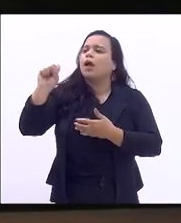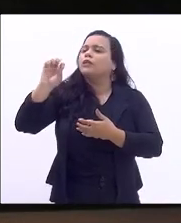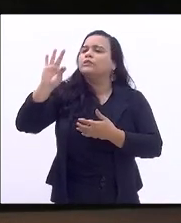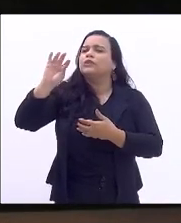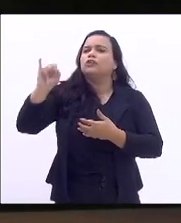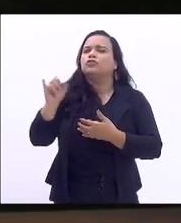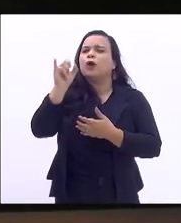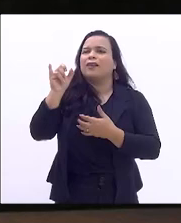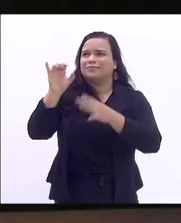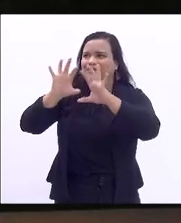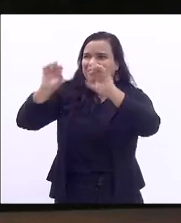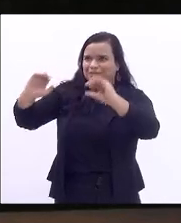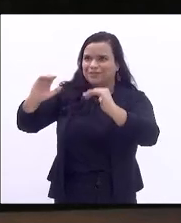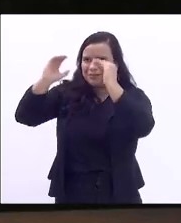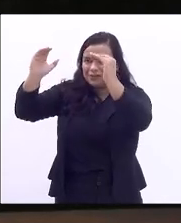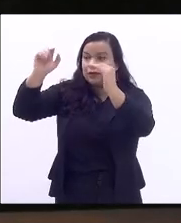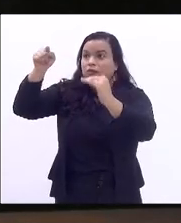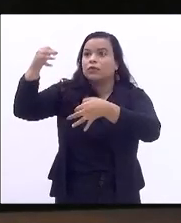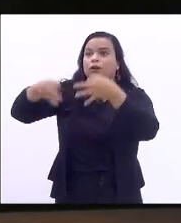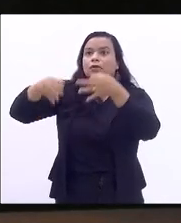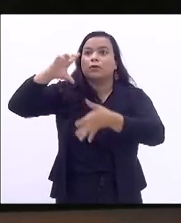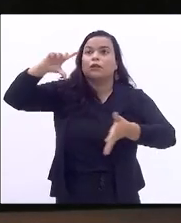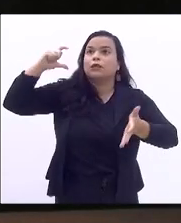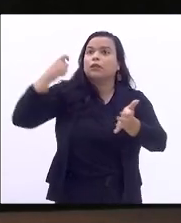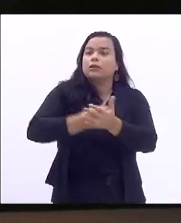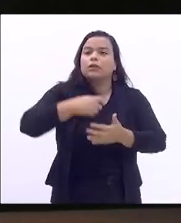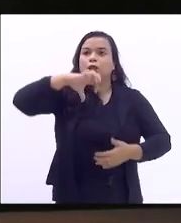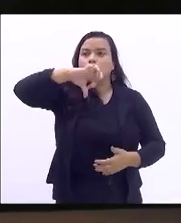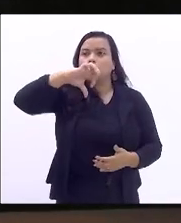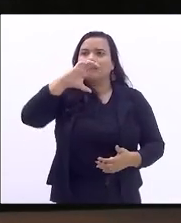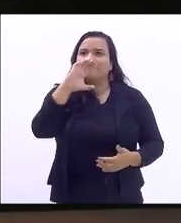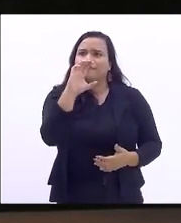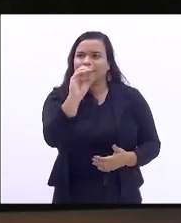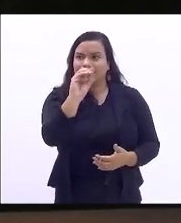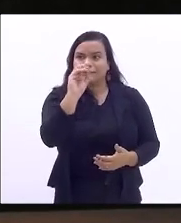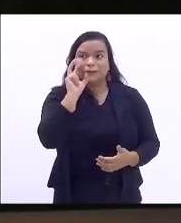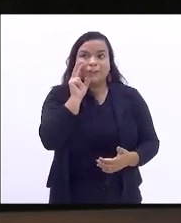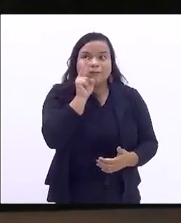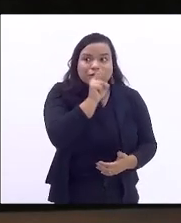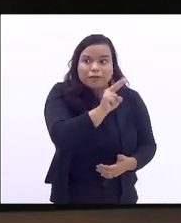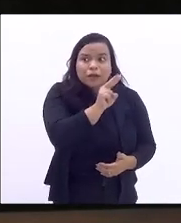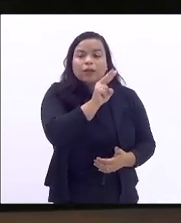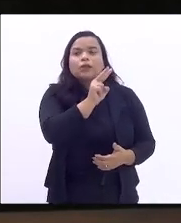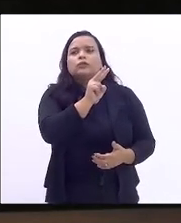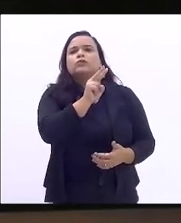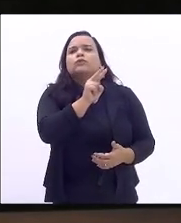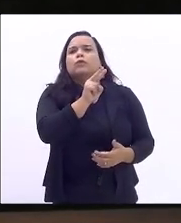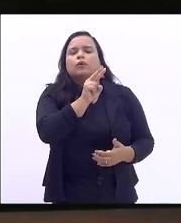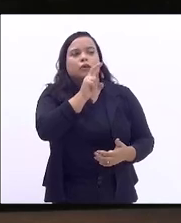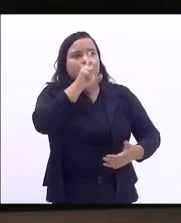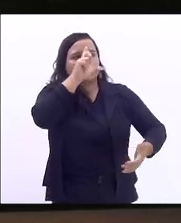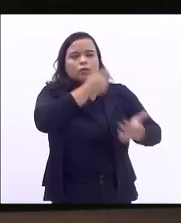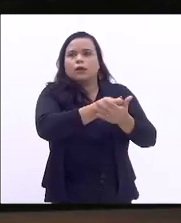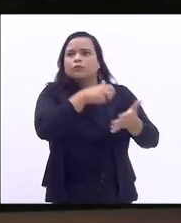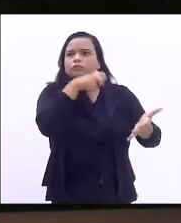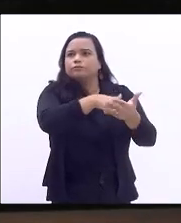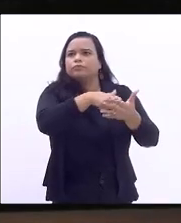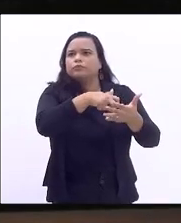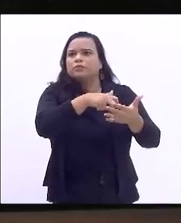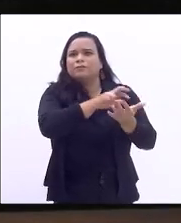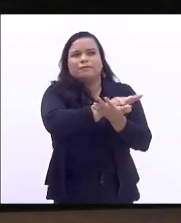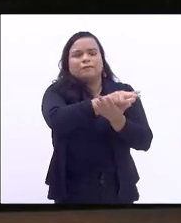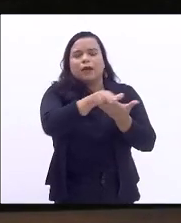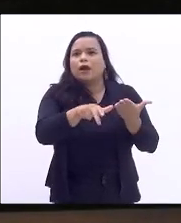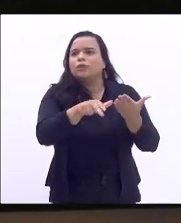proferiu 90 decisões e validando condenação de baseadas e reconhecimento feito pela Polícia